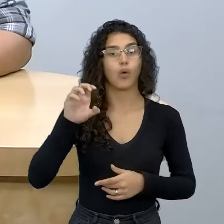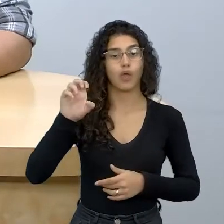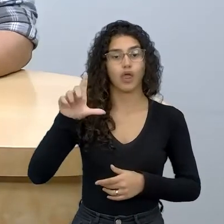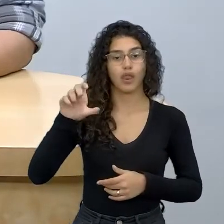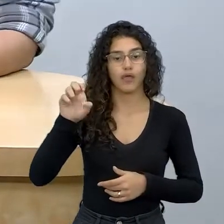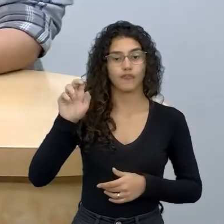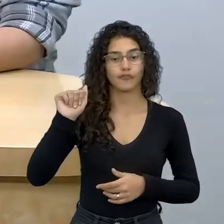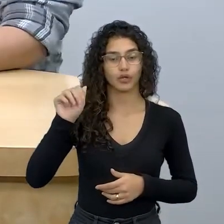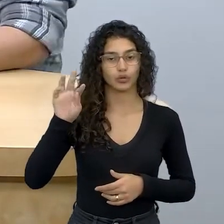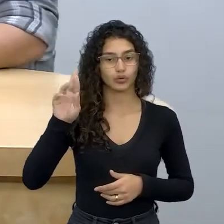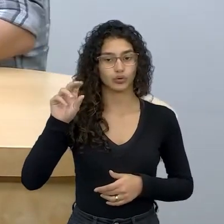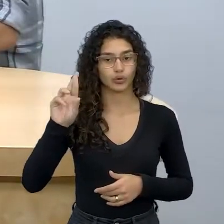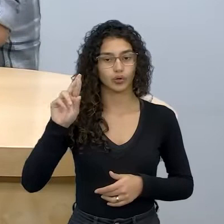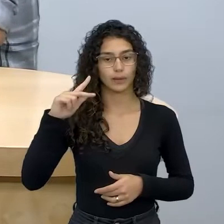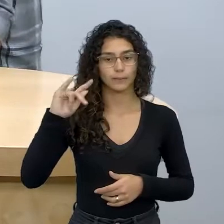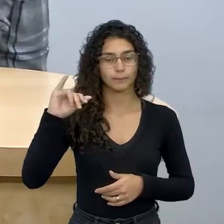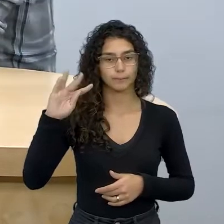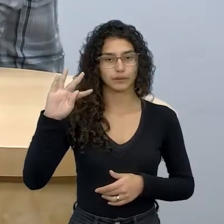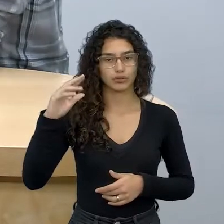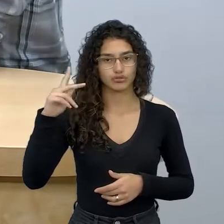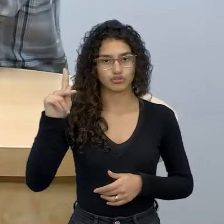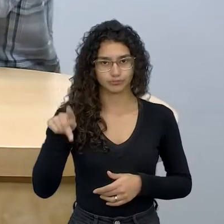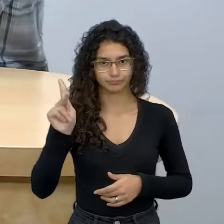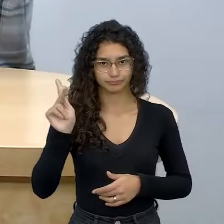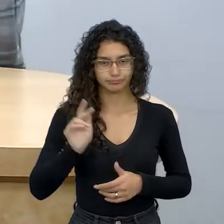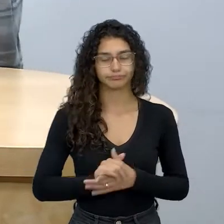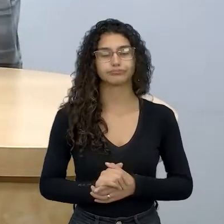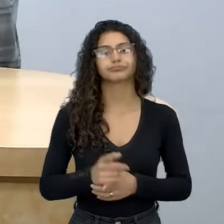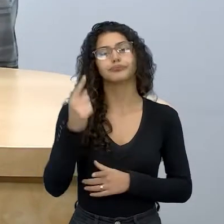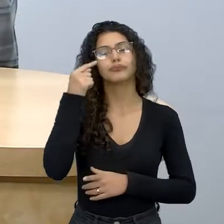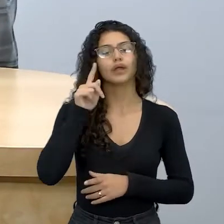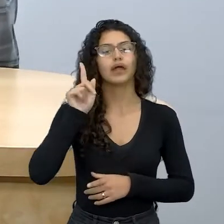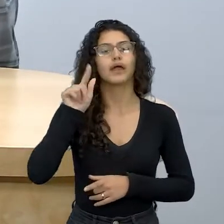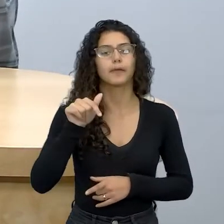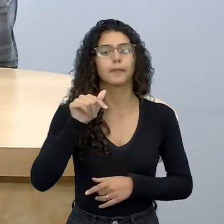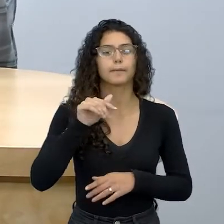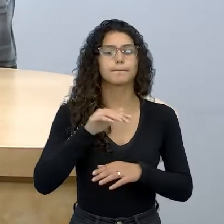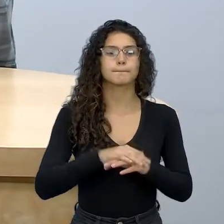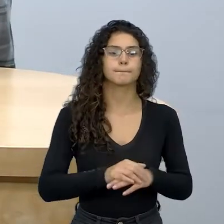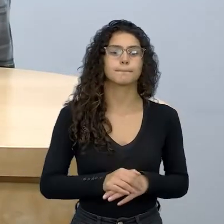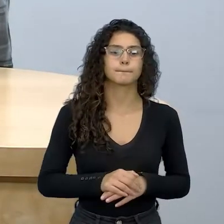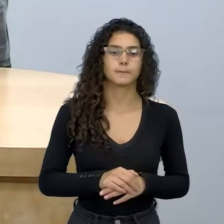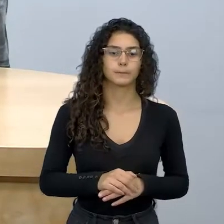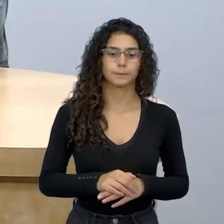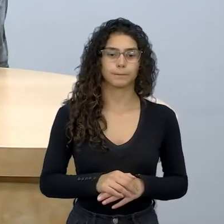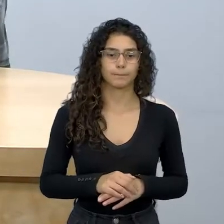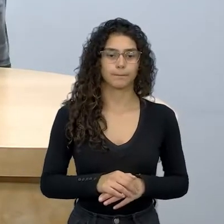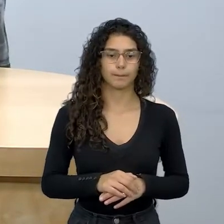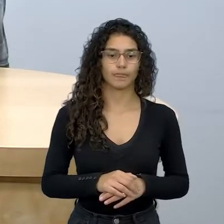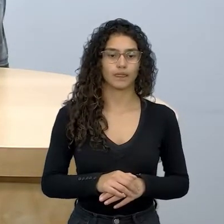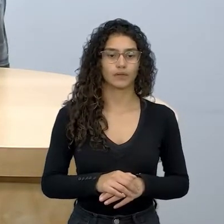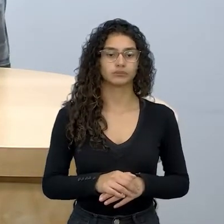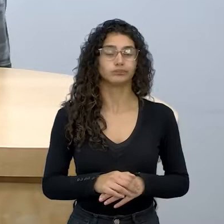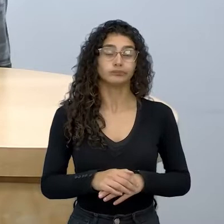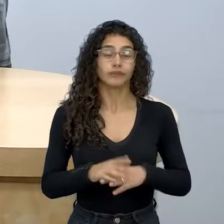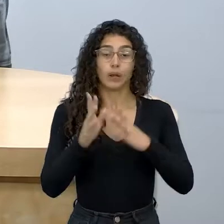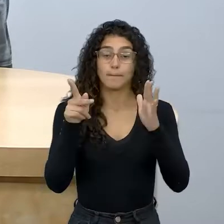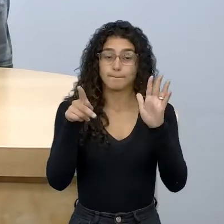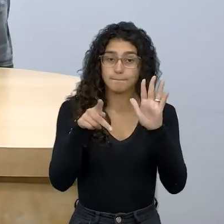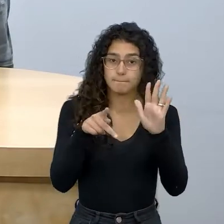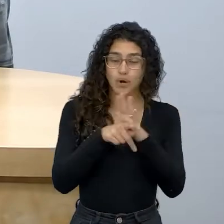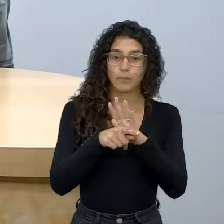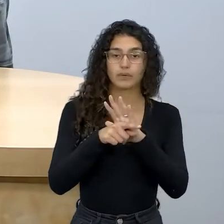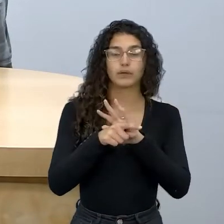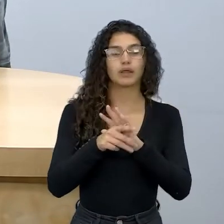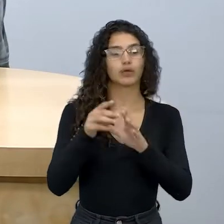Tudo bem? É a propaganda. Né? A ideia seria daquelas histórias de estar no lugar certo na